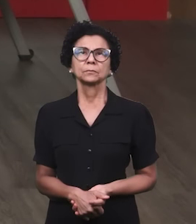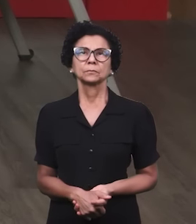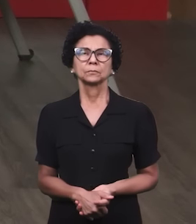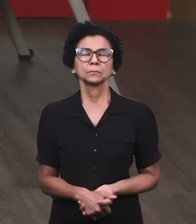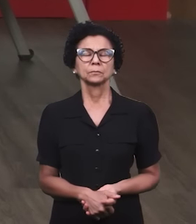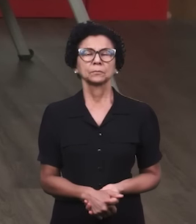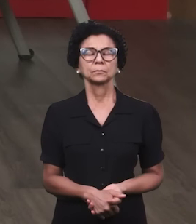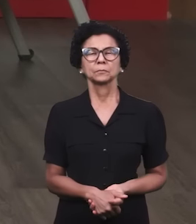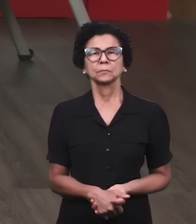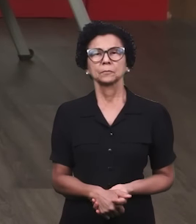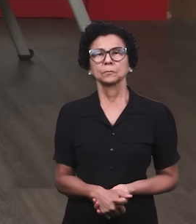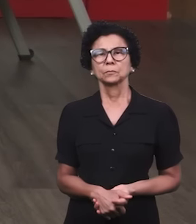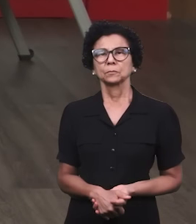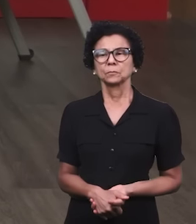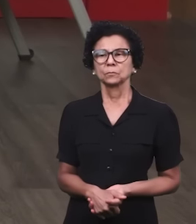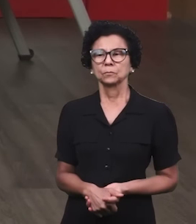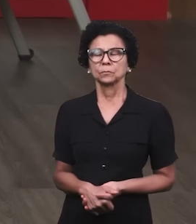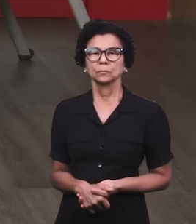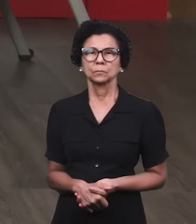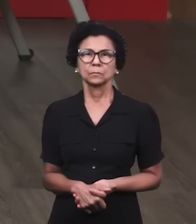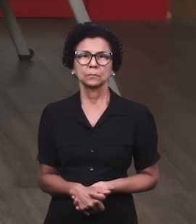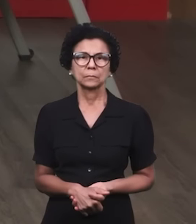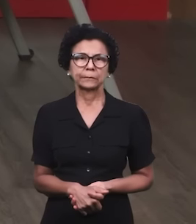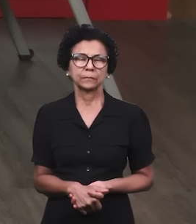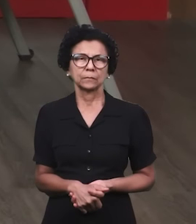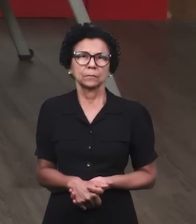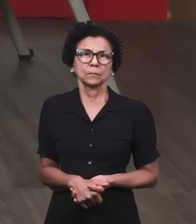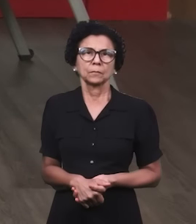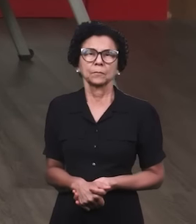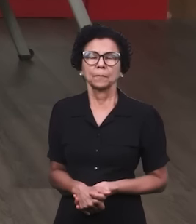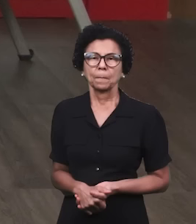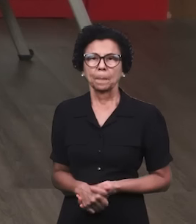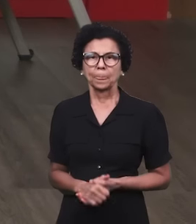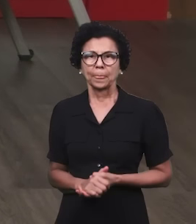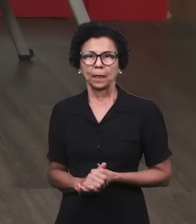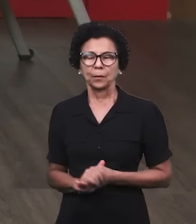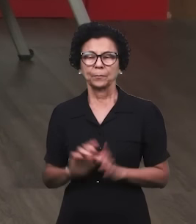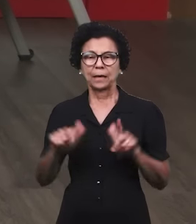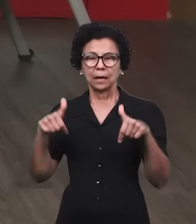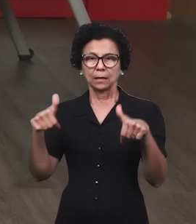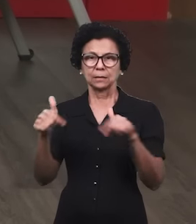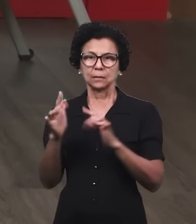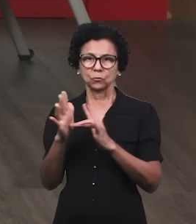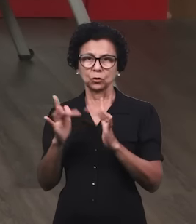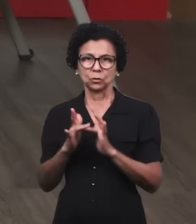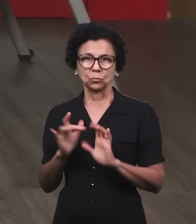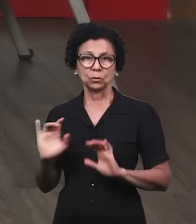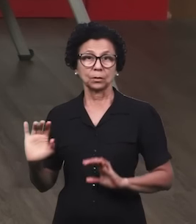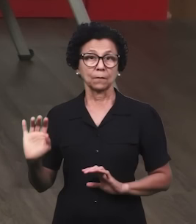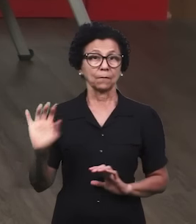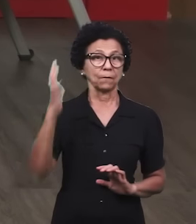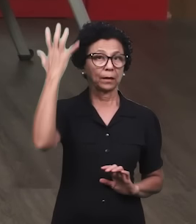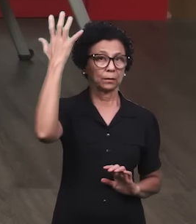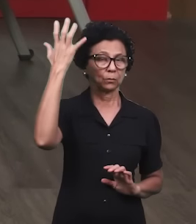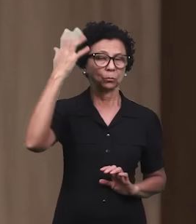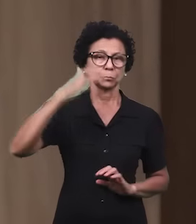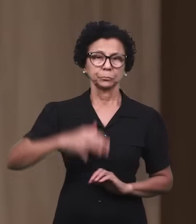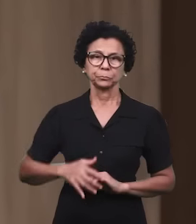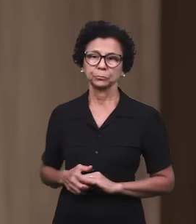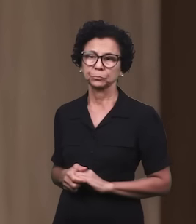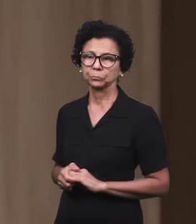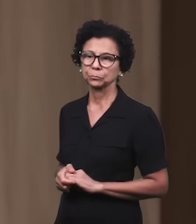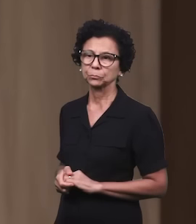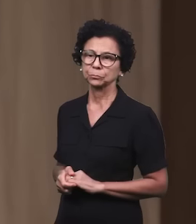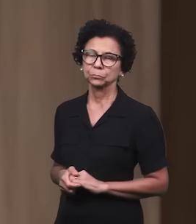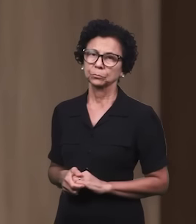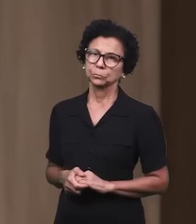Esse sinal do Senhor Jesus, registrado aqui no Evangelho de João, ele